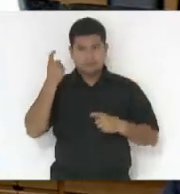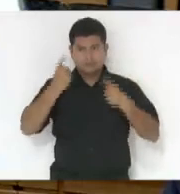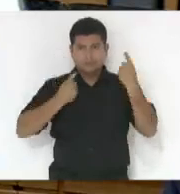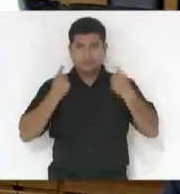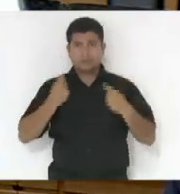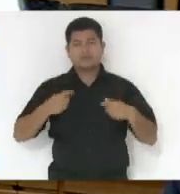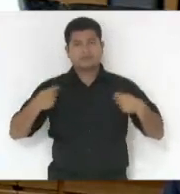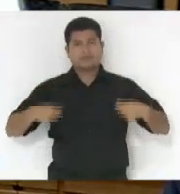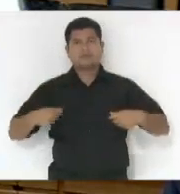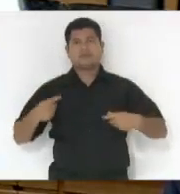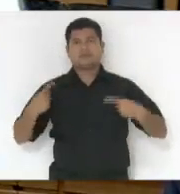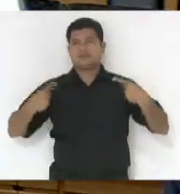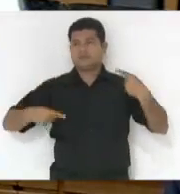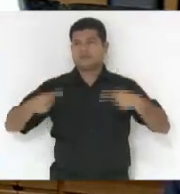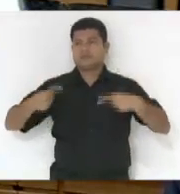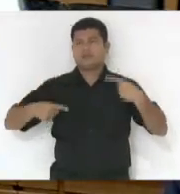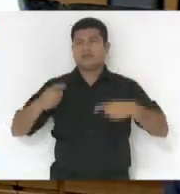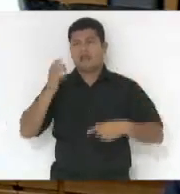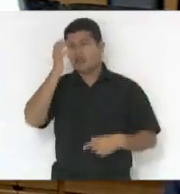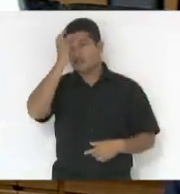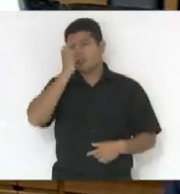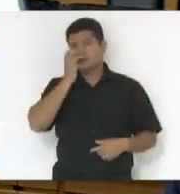muito sério.